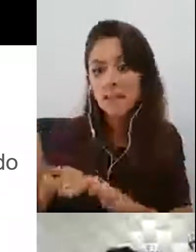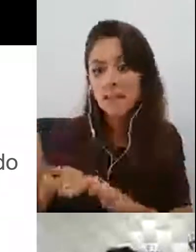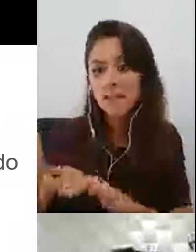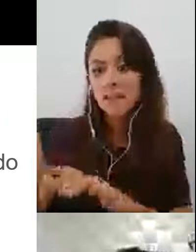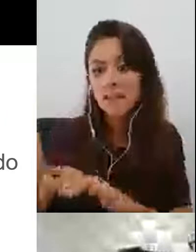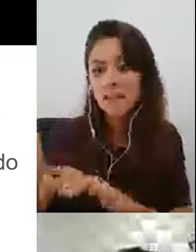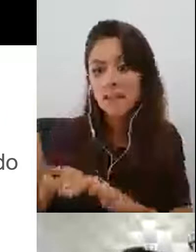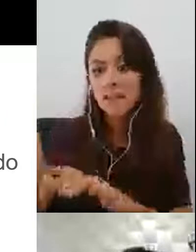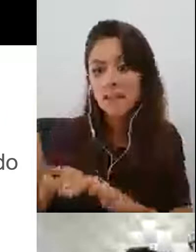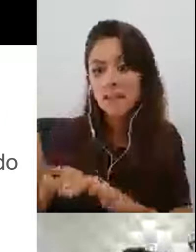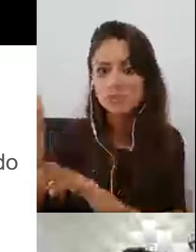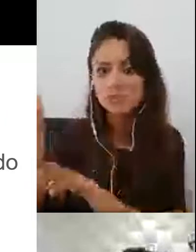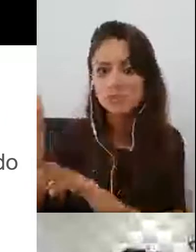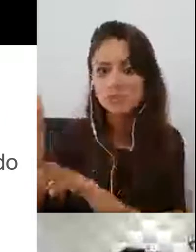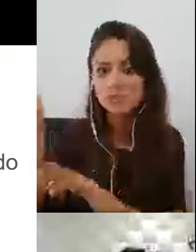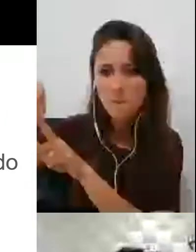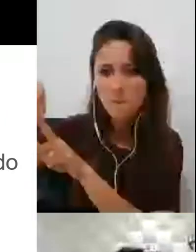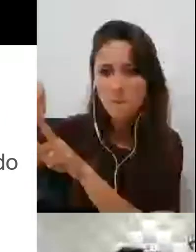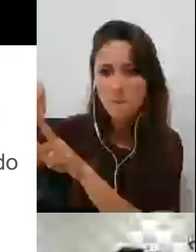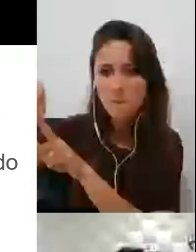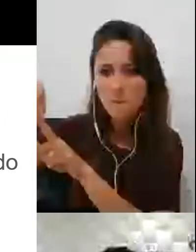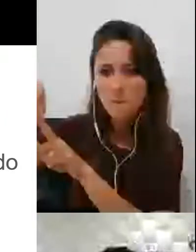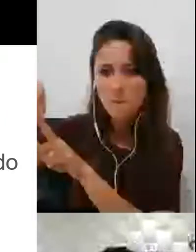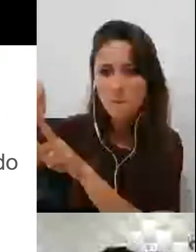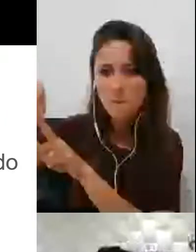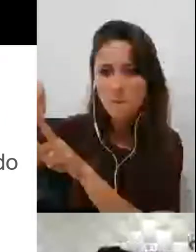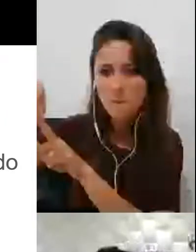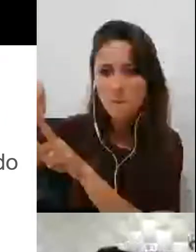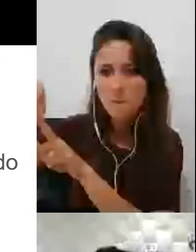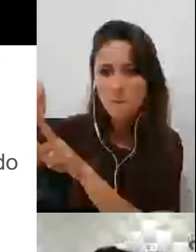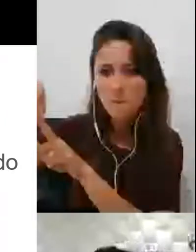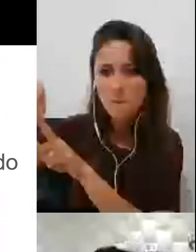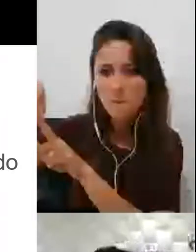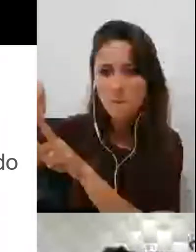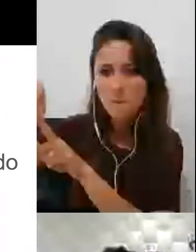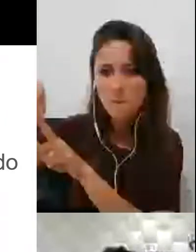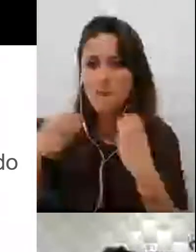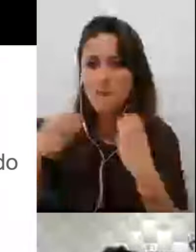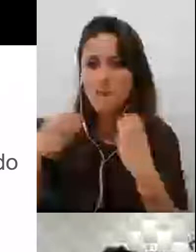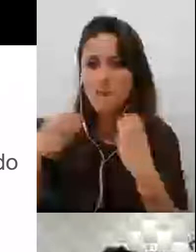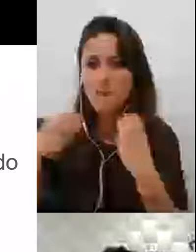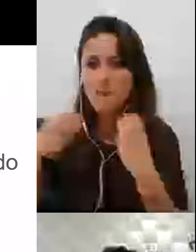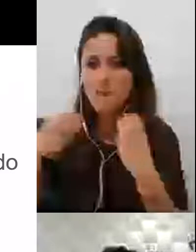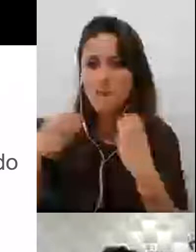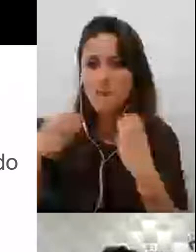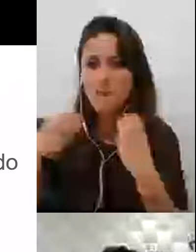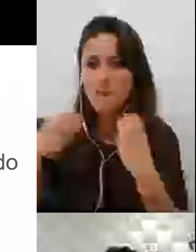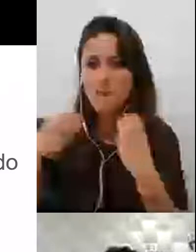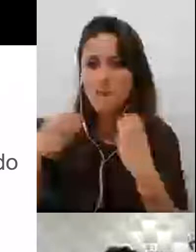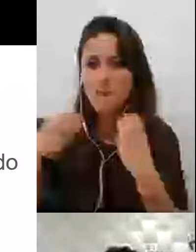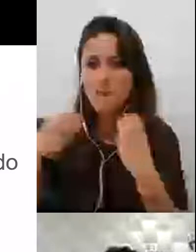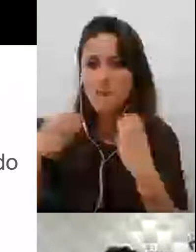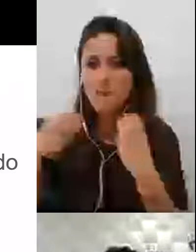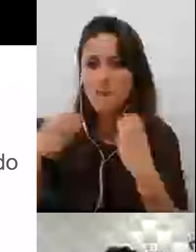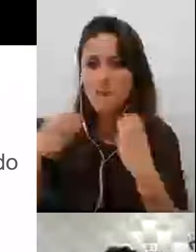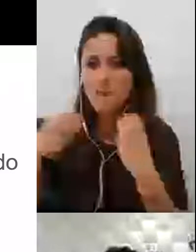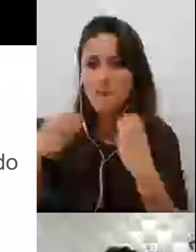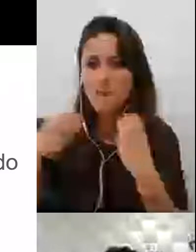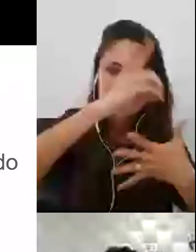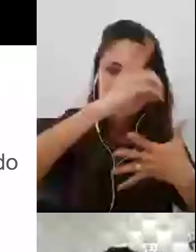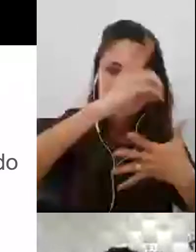fazendo com que a gente tenha a informação da tecnologia em operações, em pegar esses dados e transformar